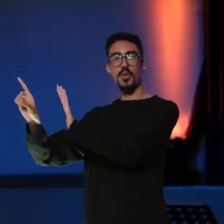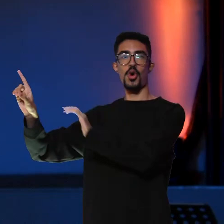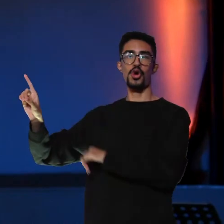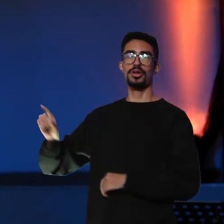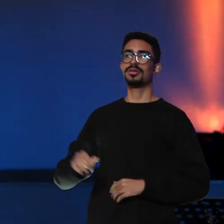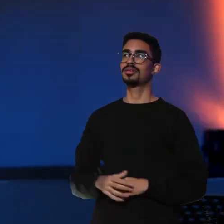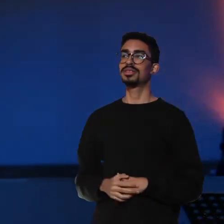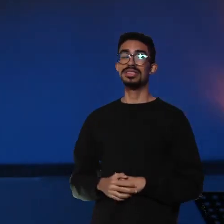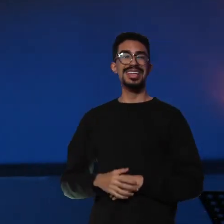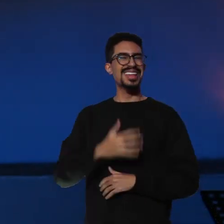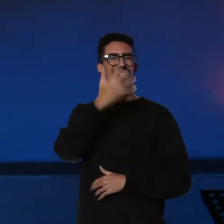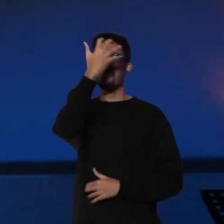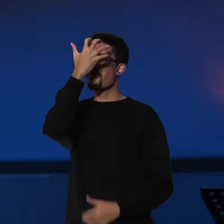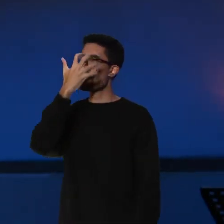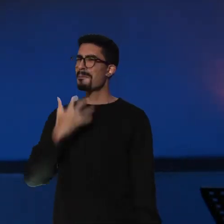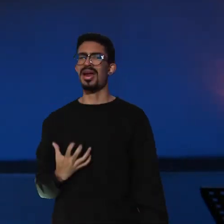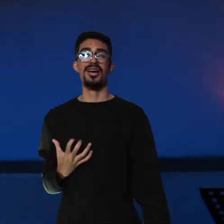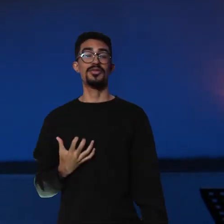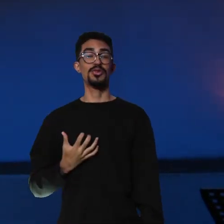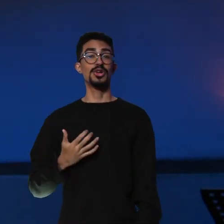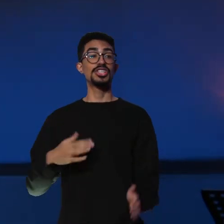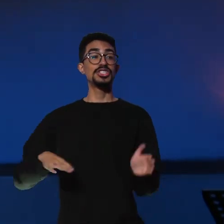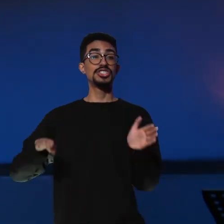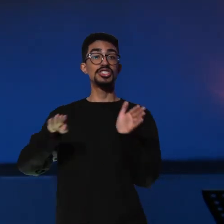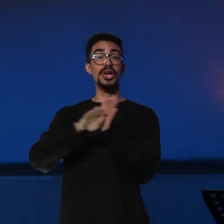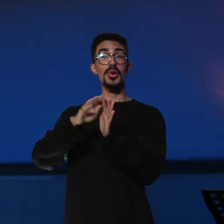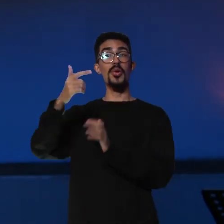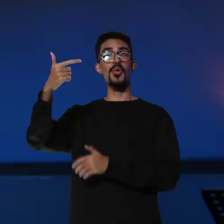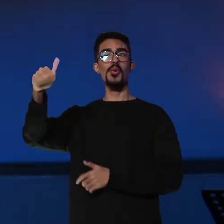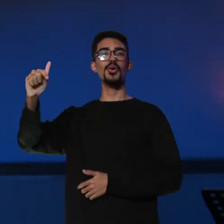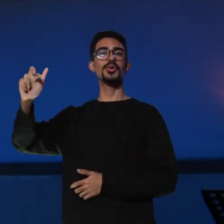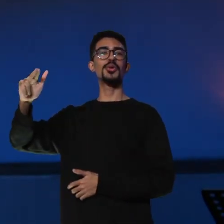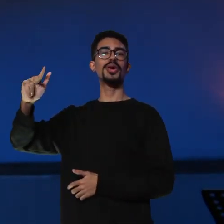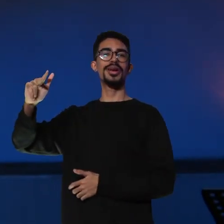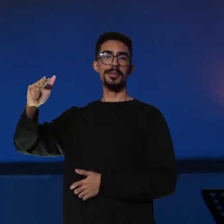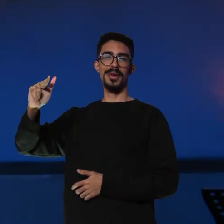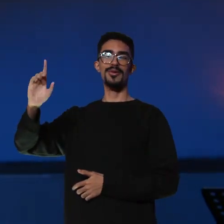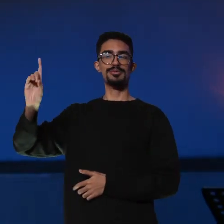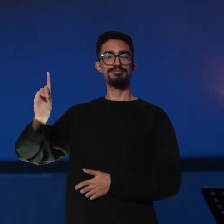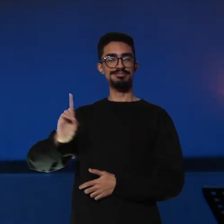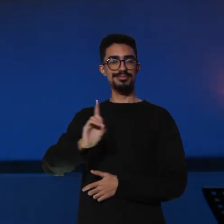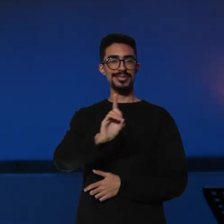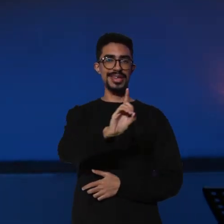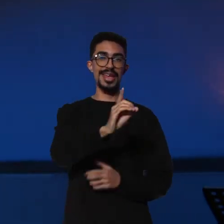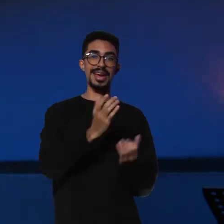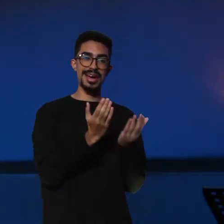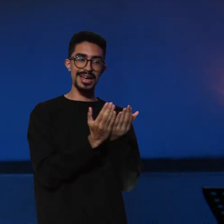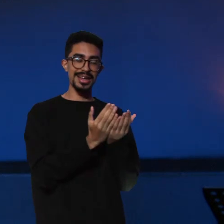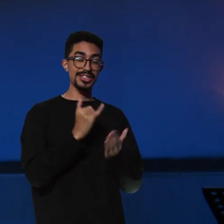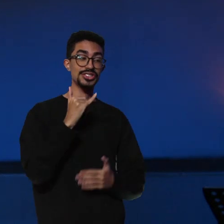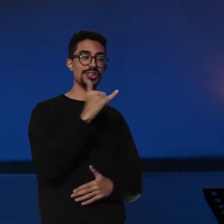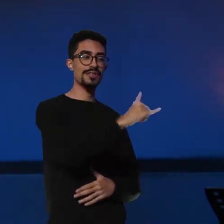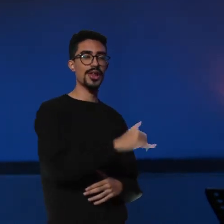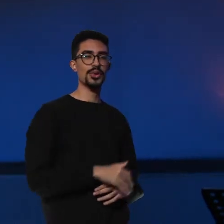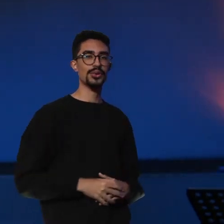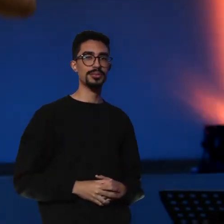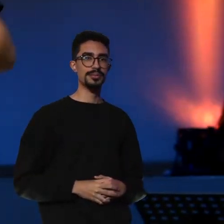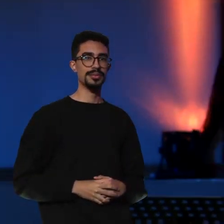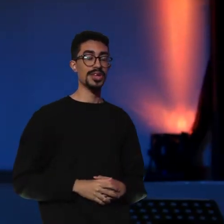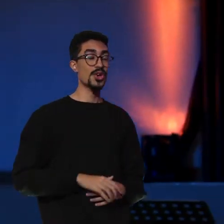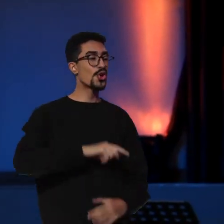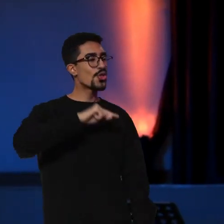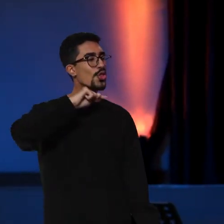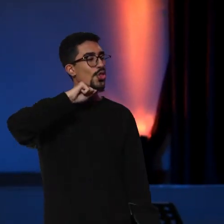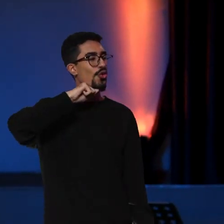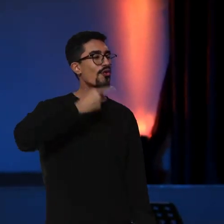estava bravo, fez errado, chegou um outro irmão do time, crente, que não estava tão bravo assim, falou assim: duvido que você vai lá orar por ele, que você